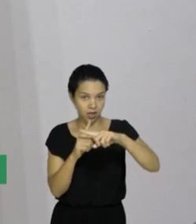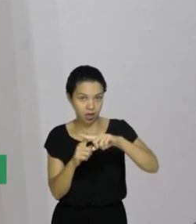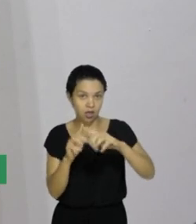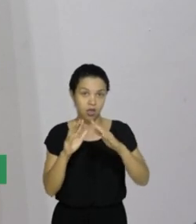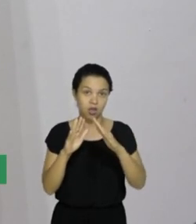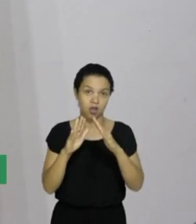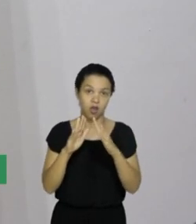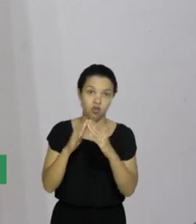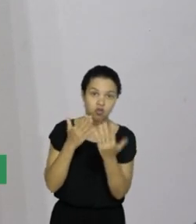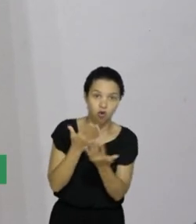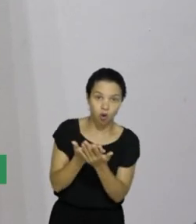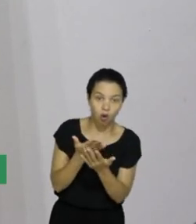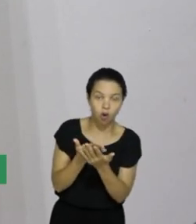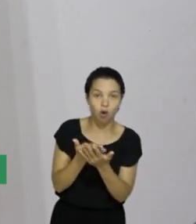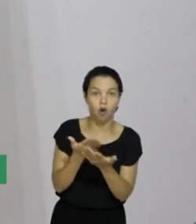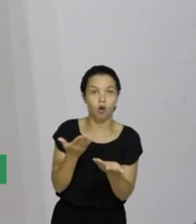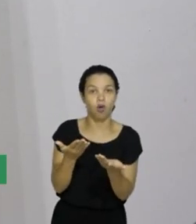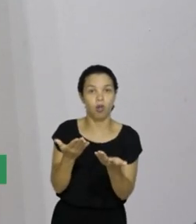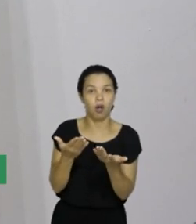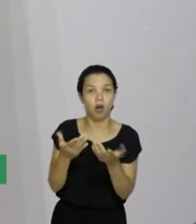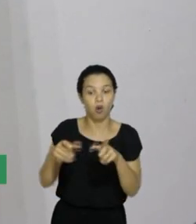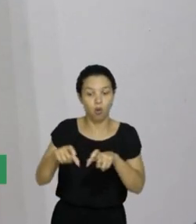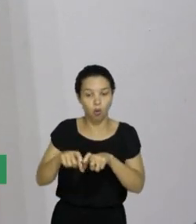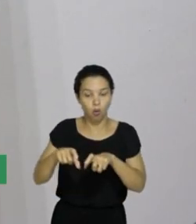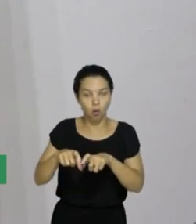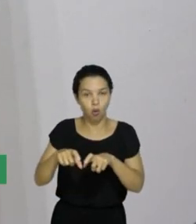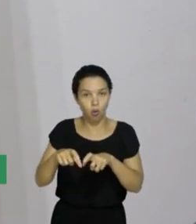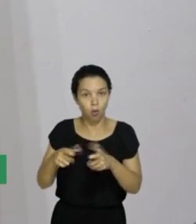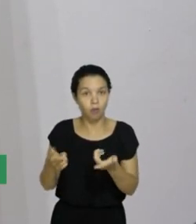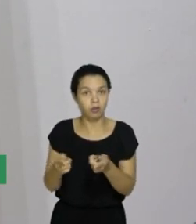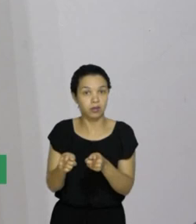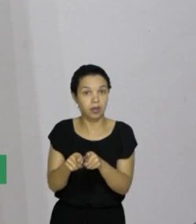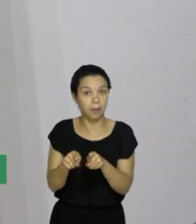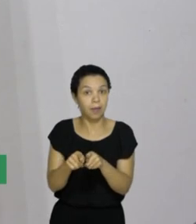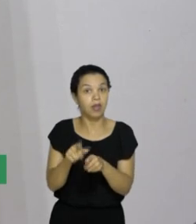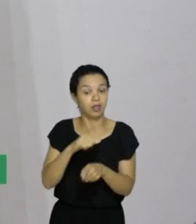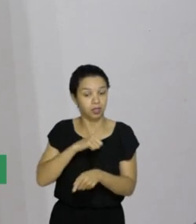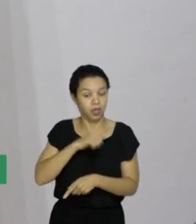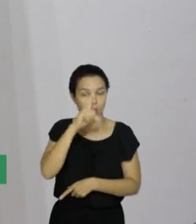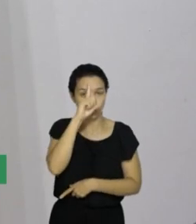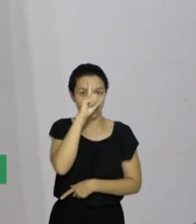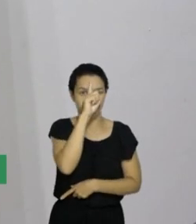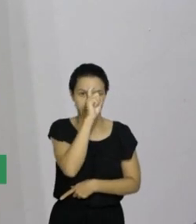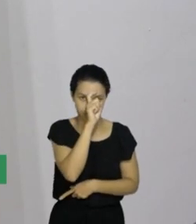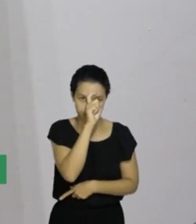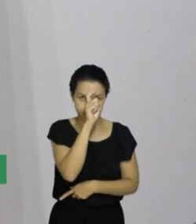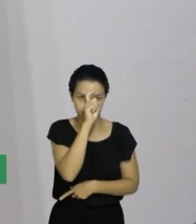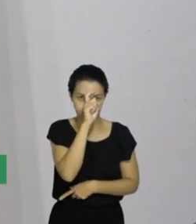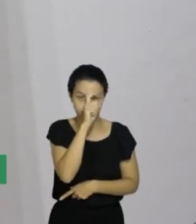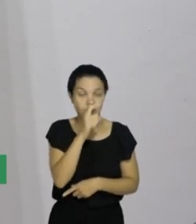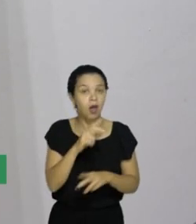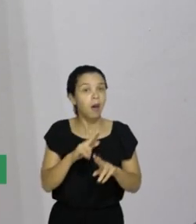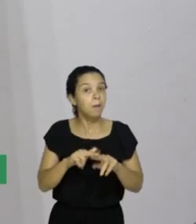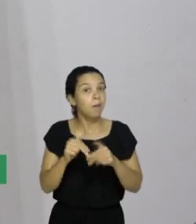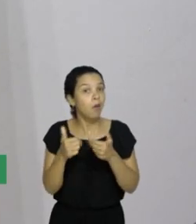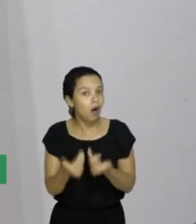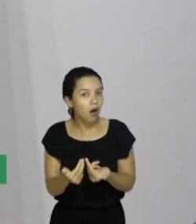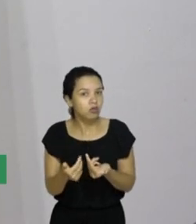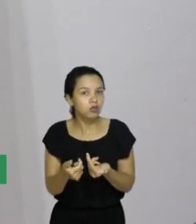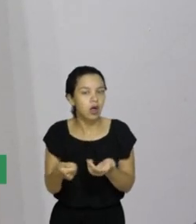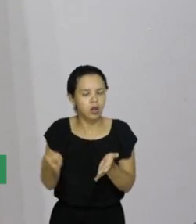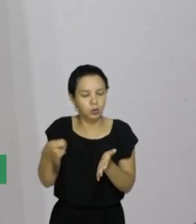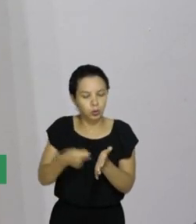e também um hospital tudo isso graças a luta de uma Imigrante